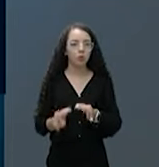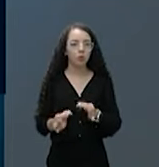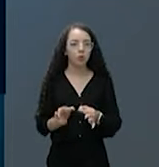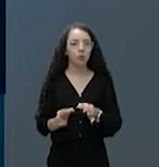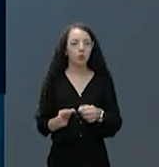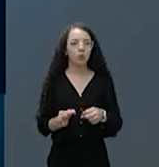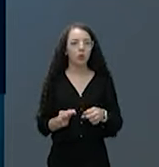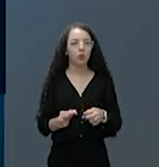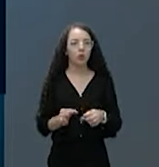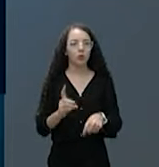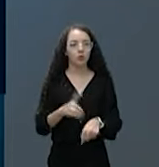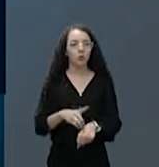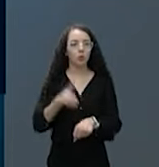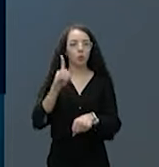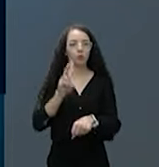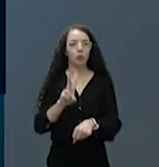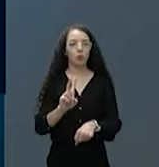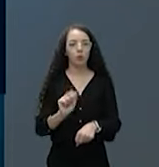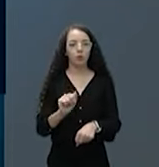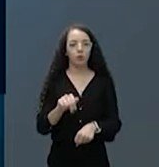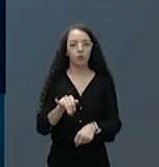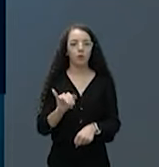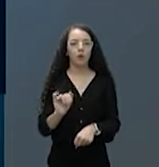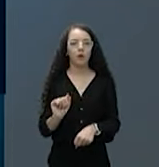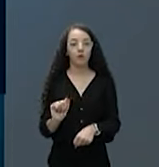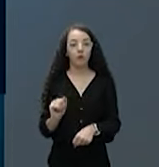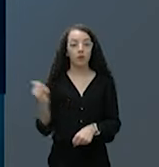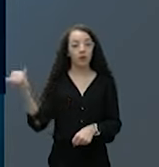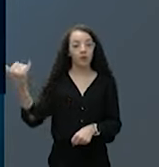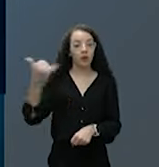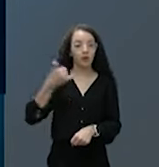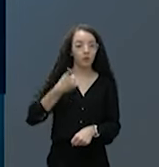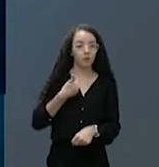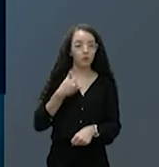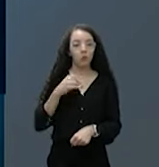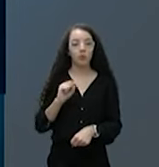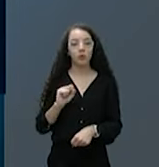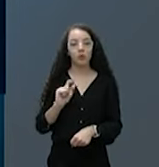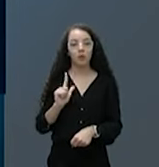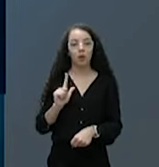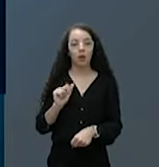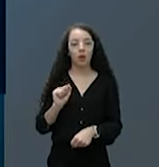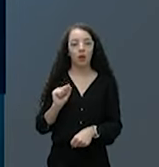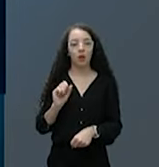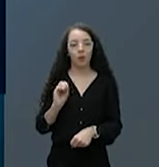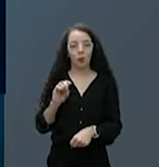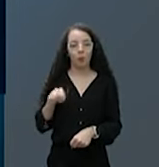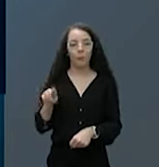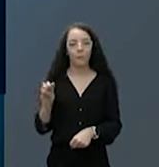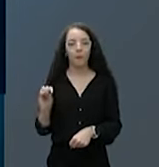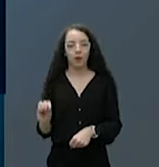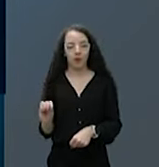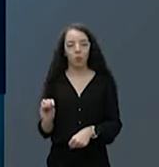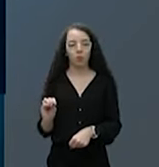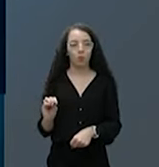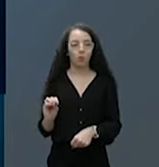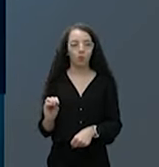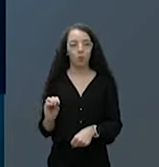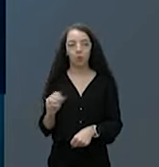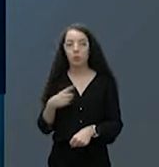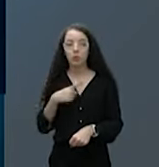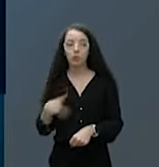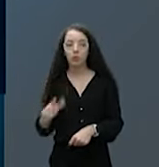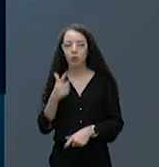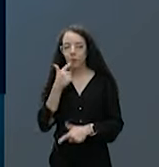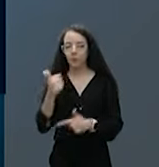o ministro Salomão não havia participado, mas ele se dá por habilitado no início do julgamento. O ministro